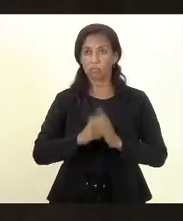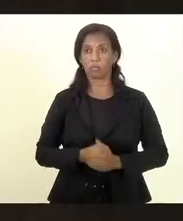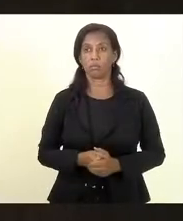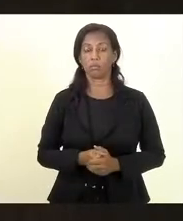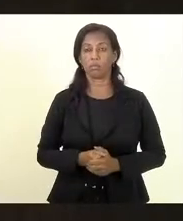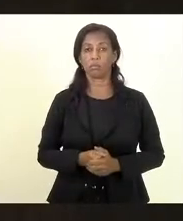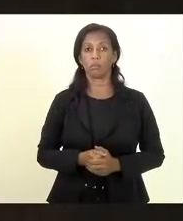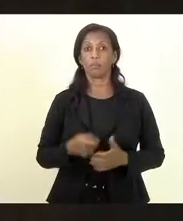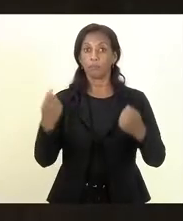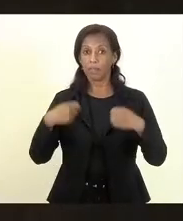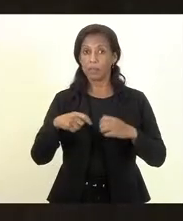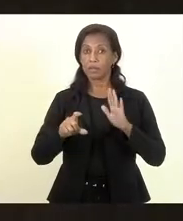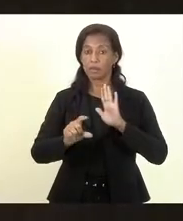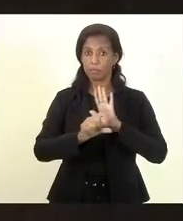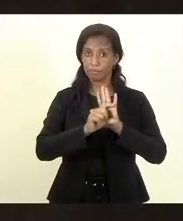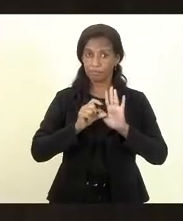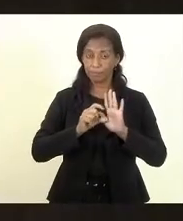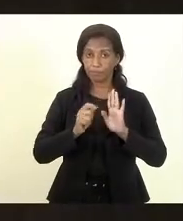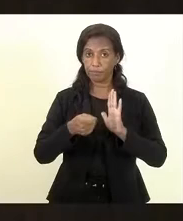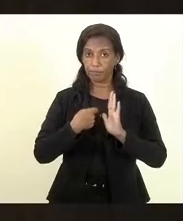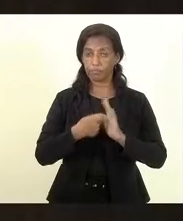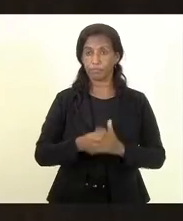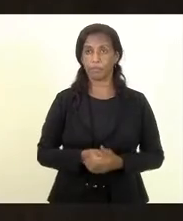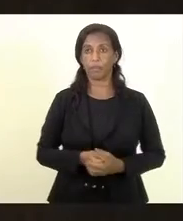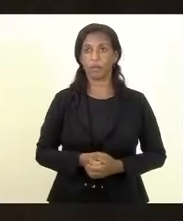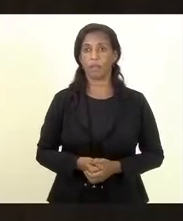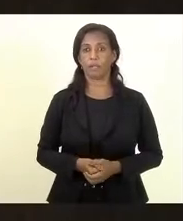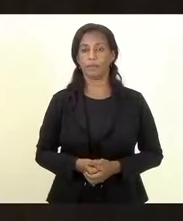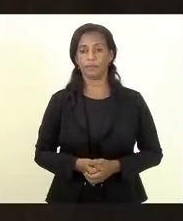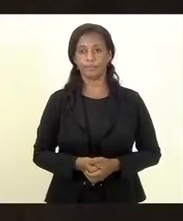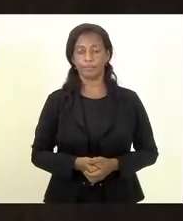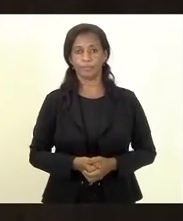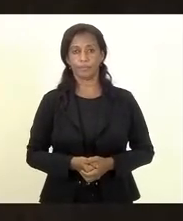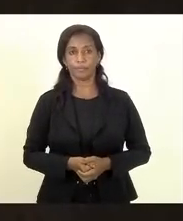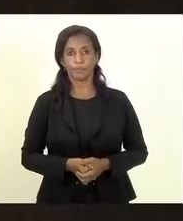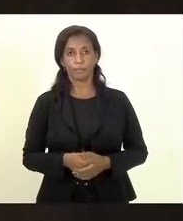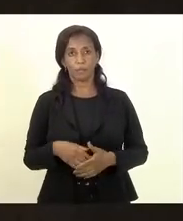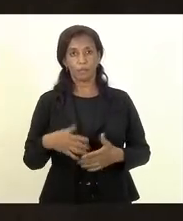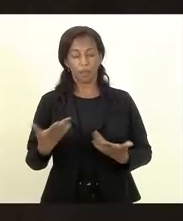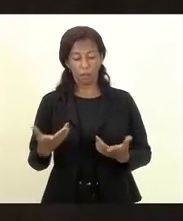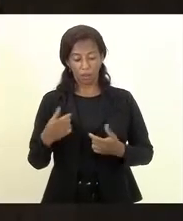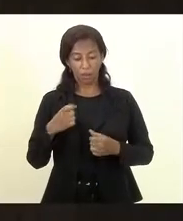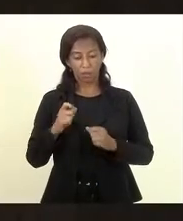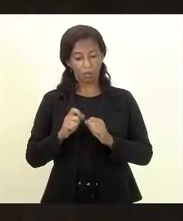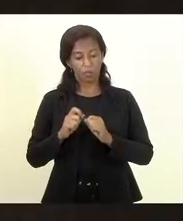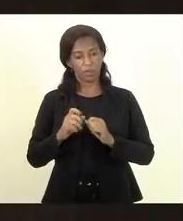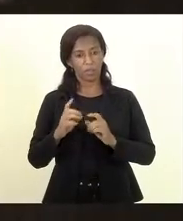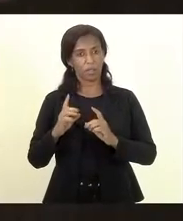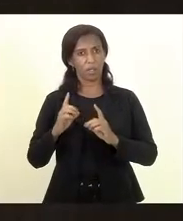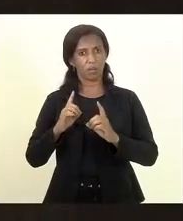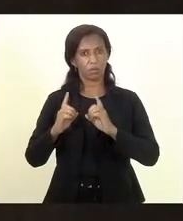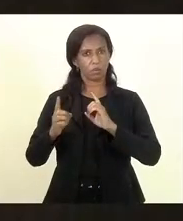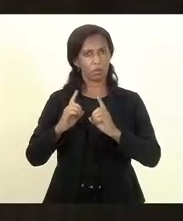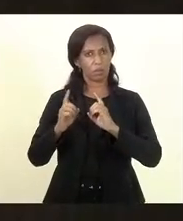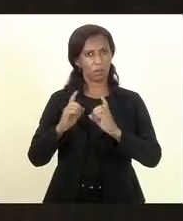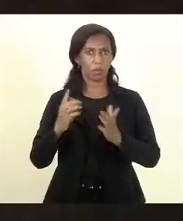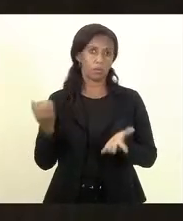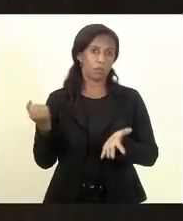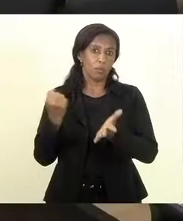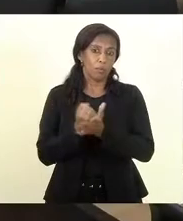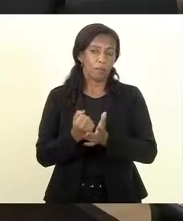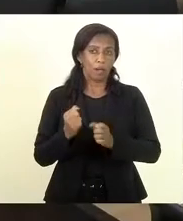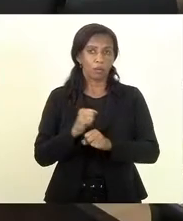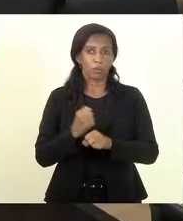isso tem que estar previsto. Então, eu vou fazer um amplo debate, é lógico, que se isso for um impacto enorme,